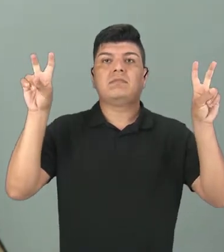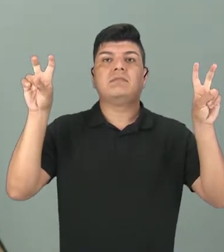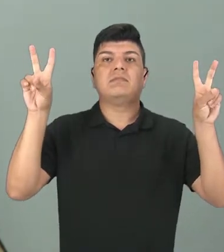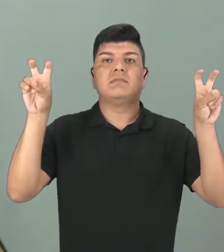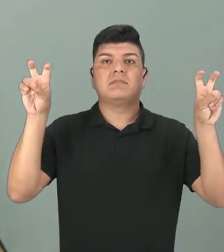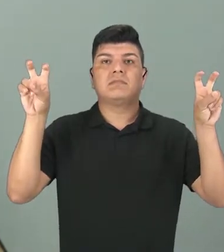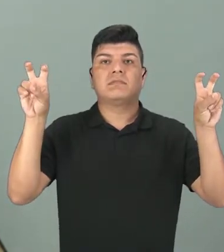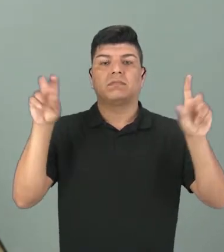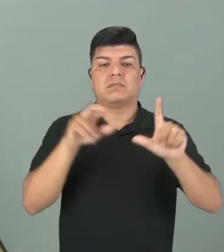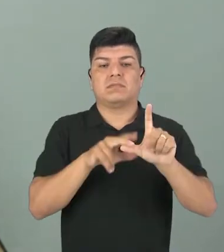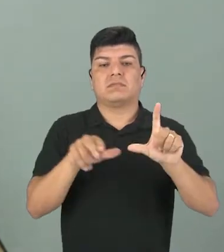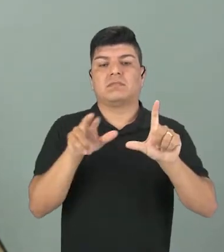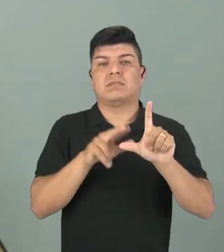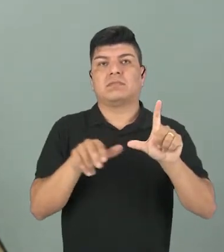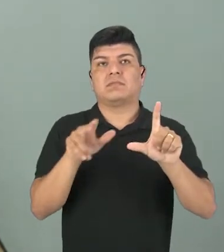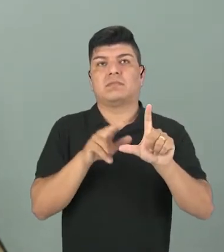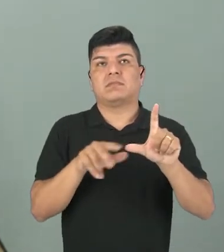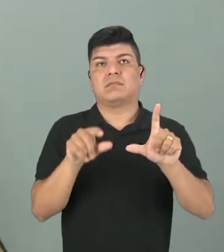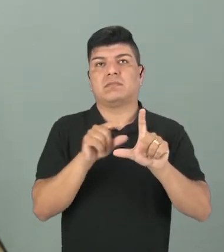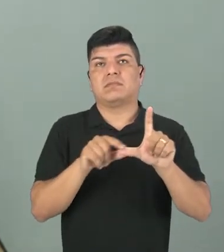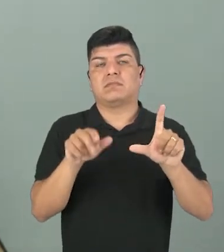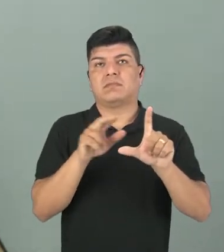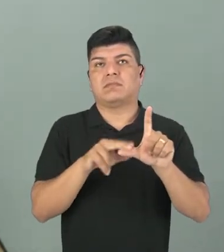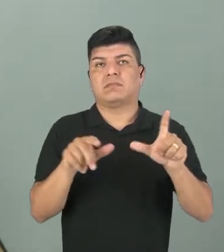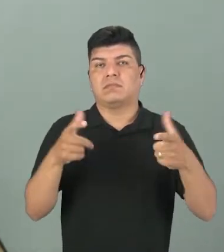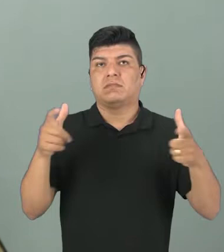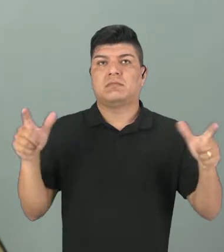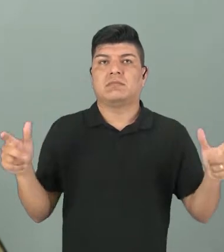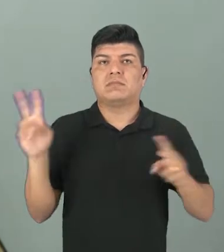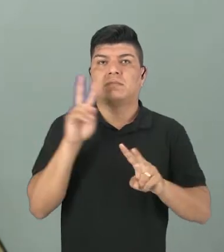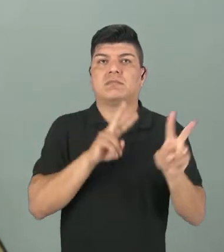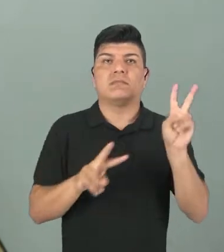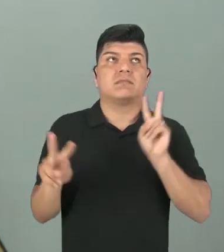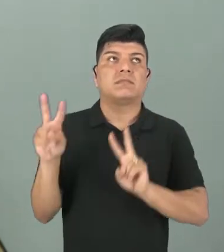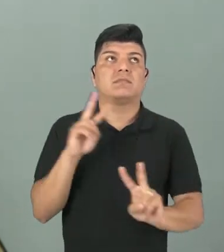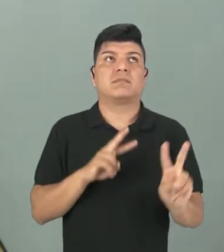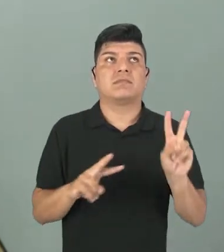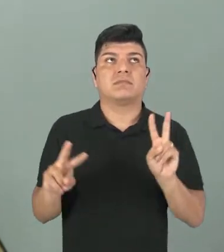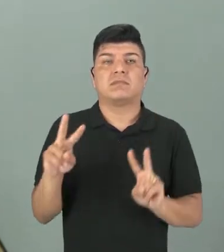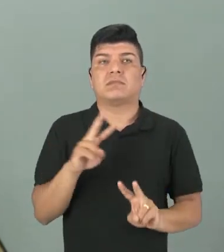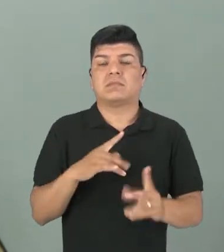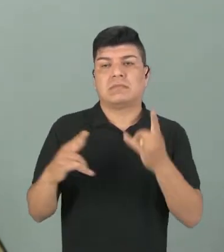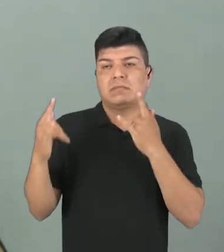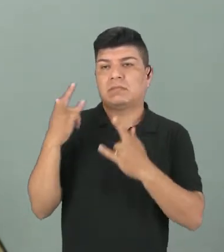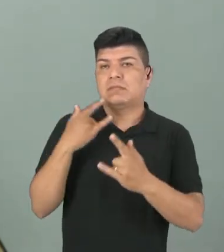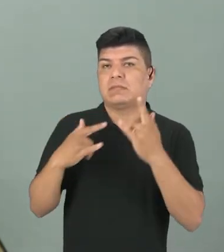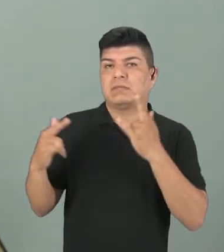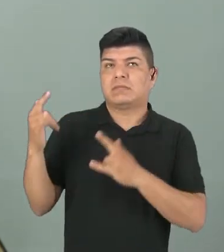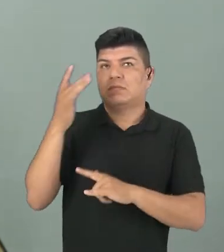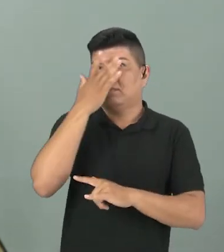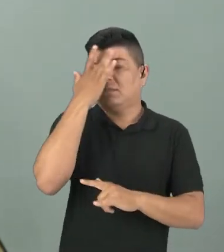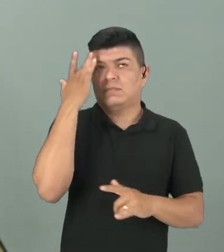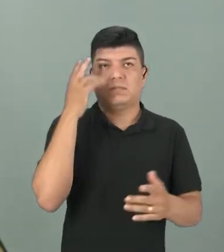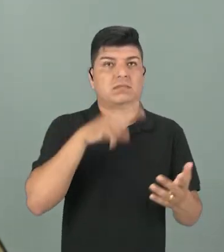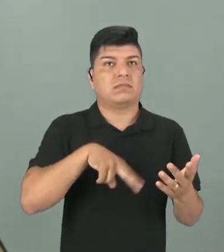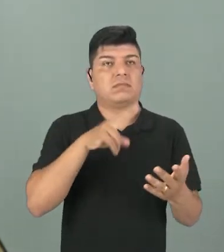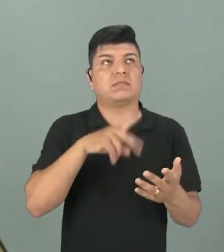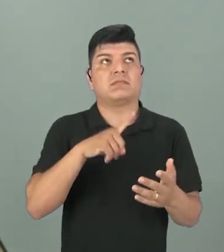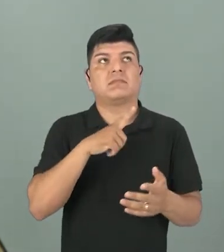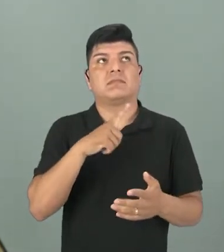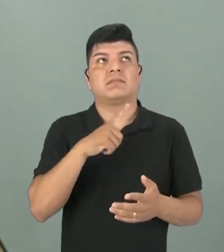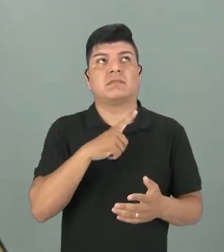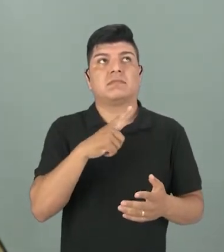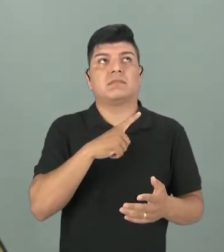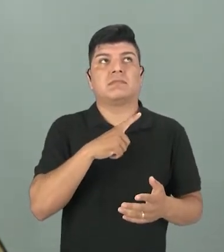título, com letras bem grandes, bem graúdas, visíveis, né, atrativas ao público leitor. Nós